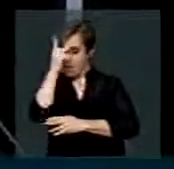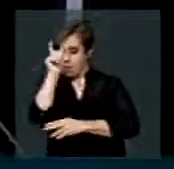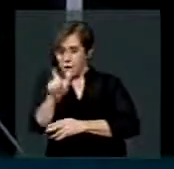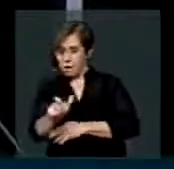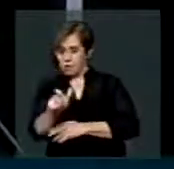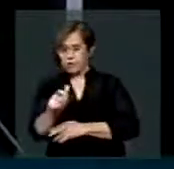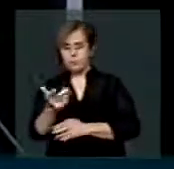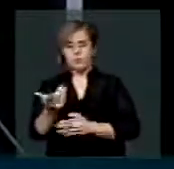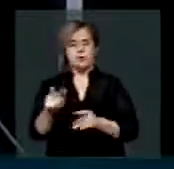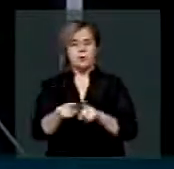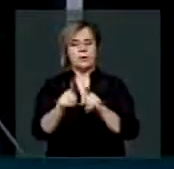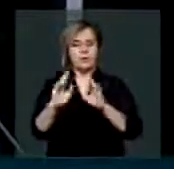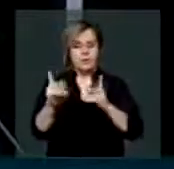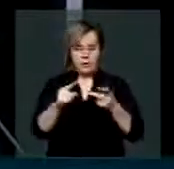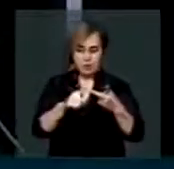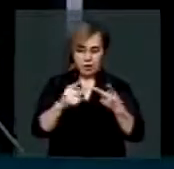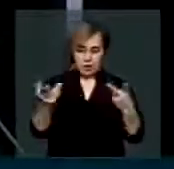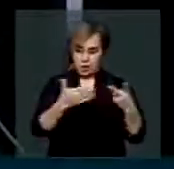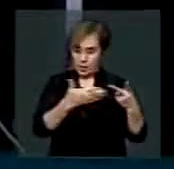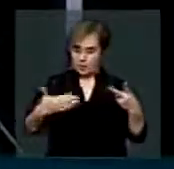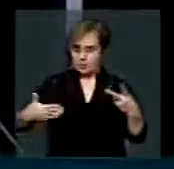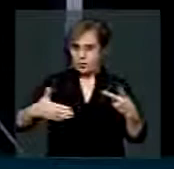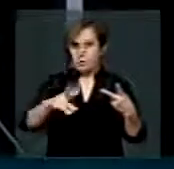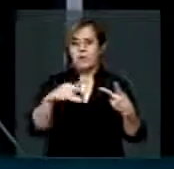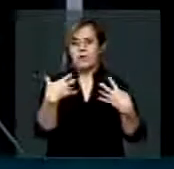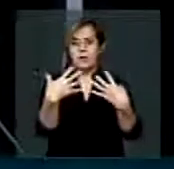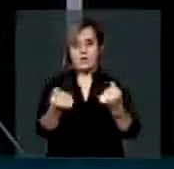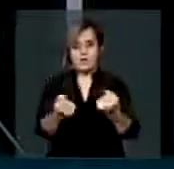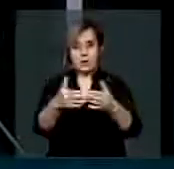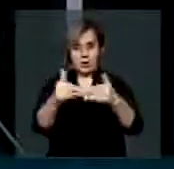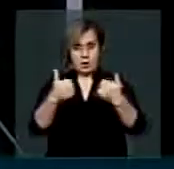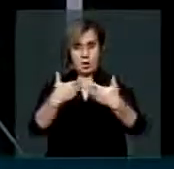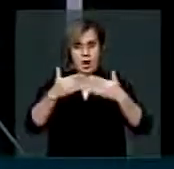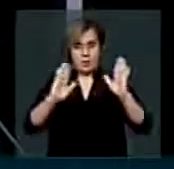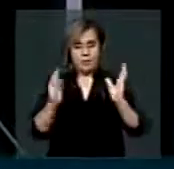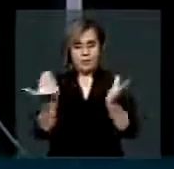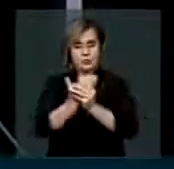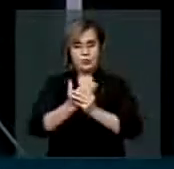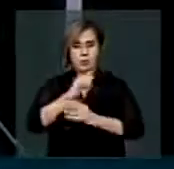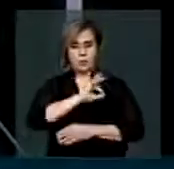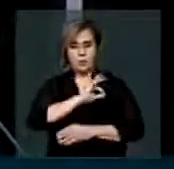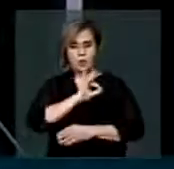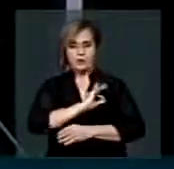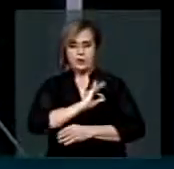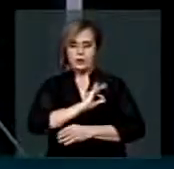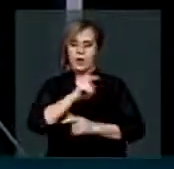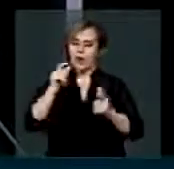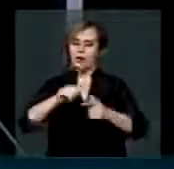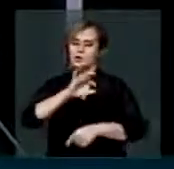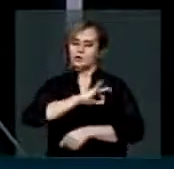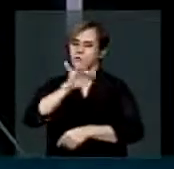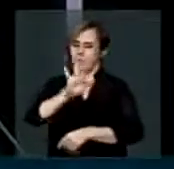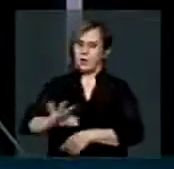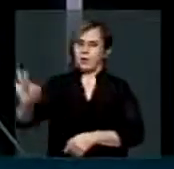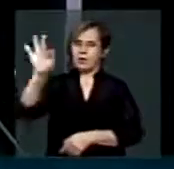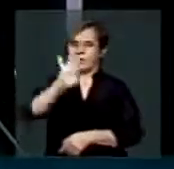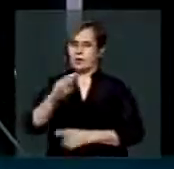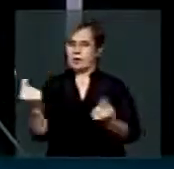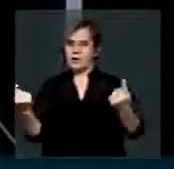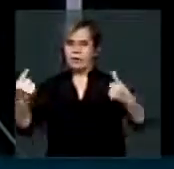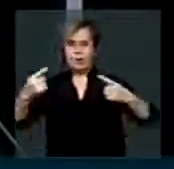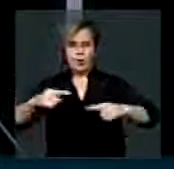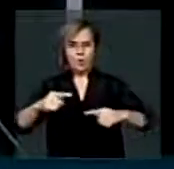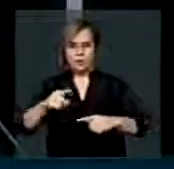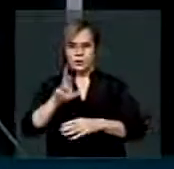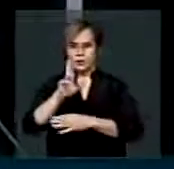esta semana vamos pedir a abertura de inquérito policial na Polícia Federal contra